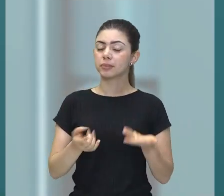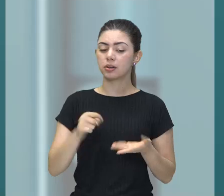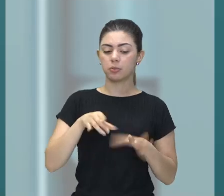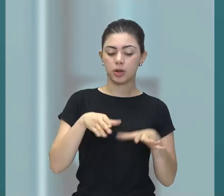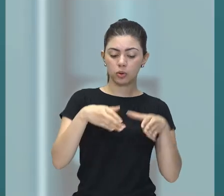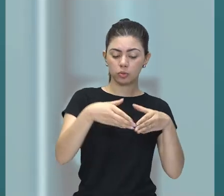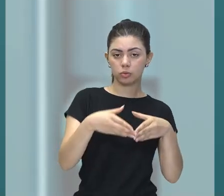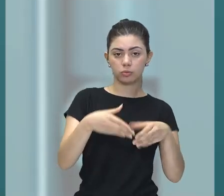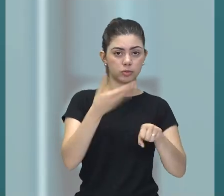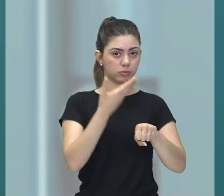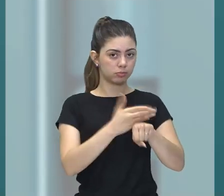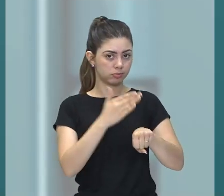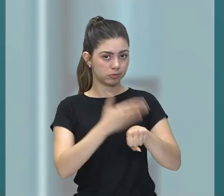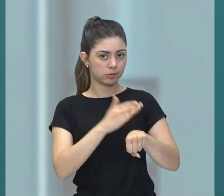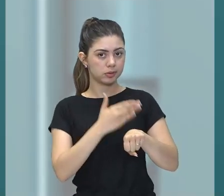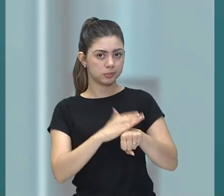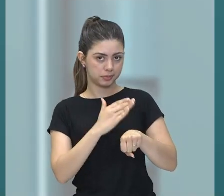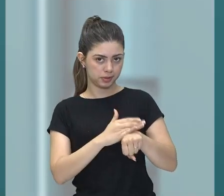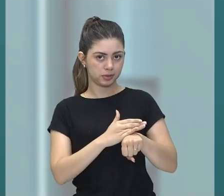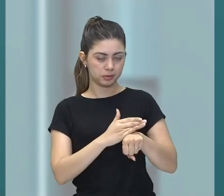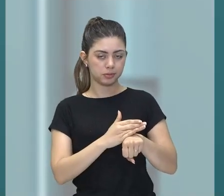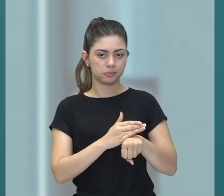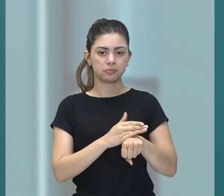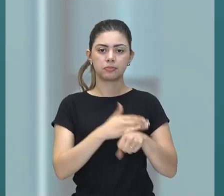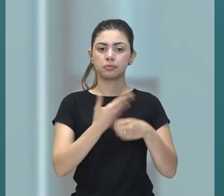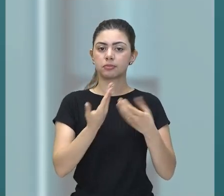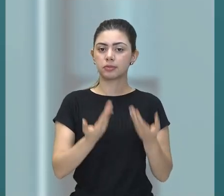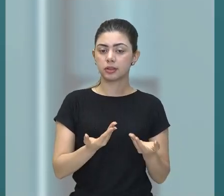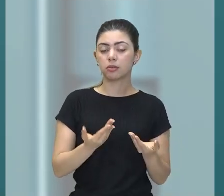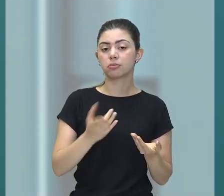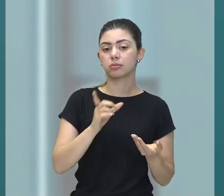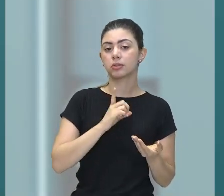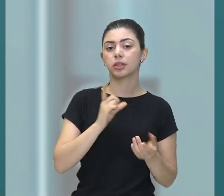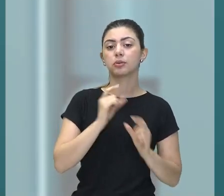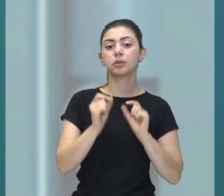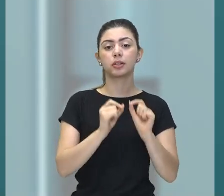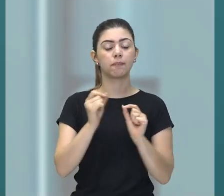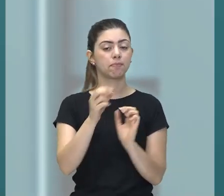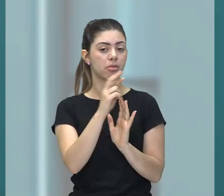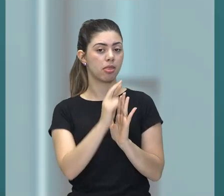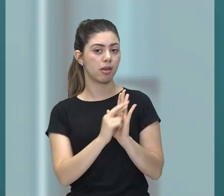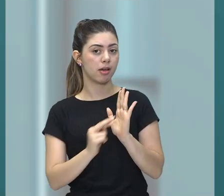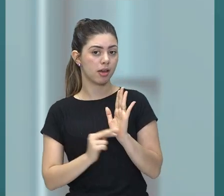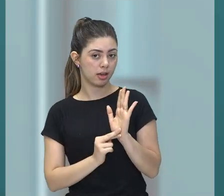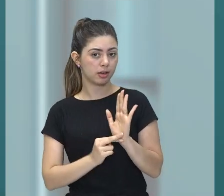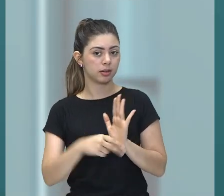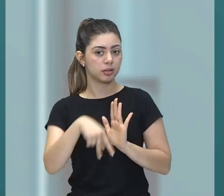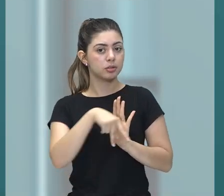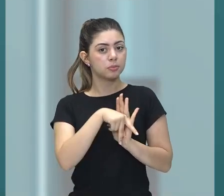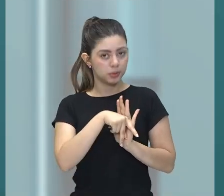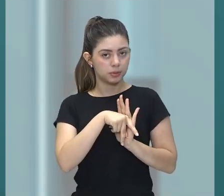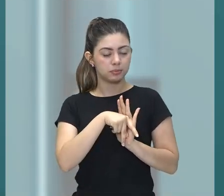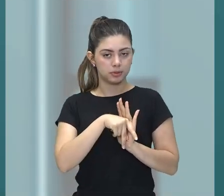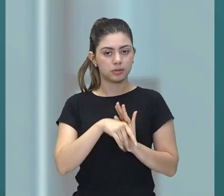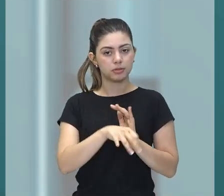de práticas que são regidas por normas específicas